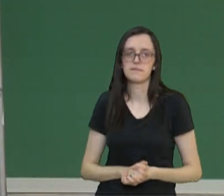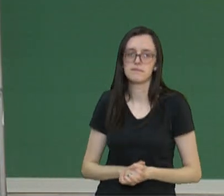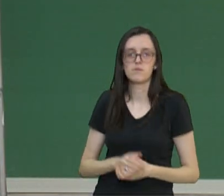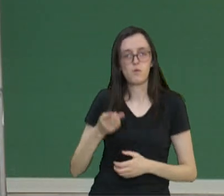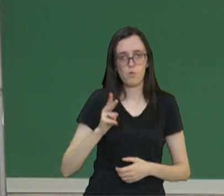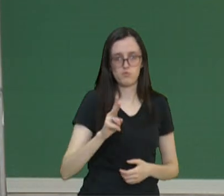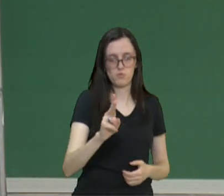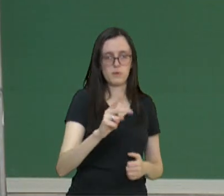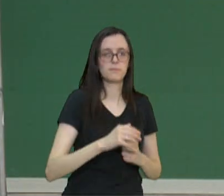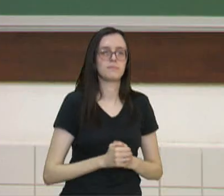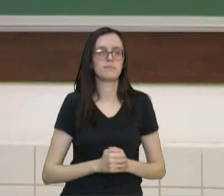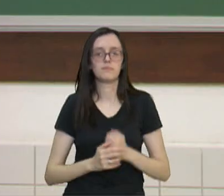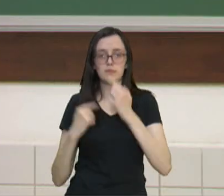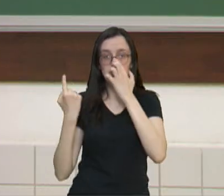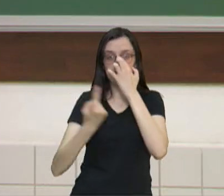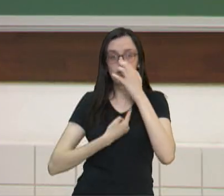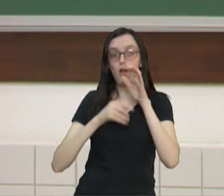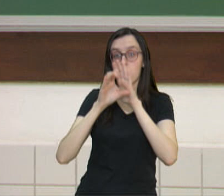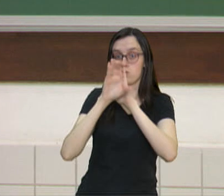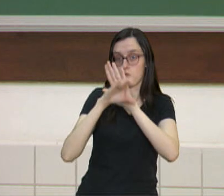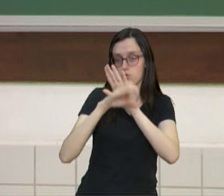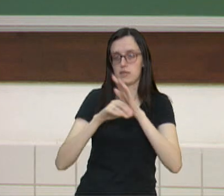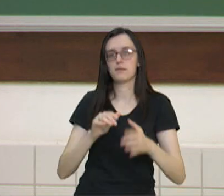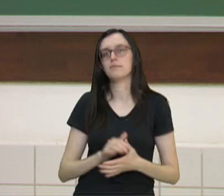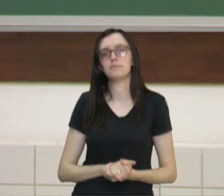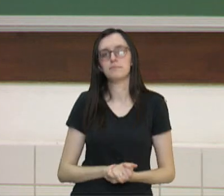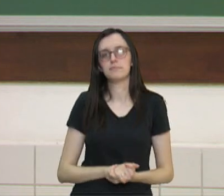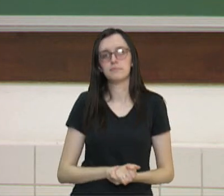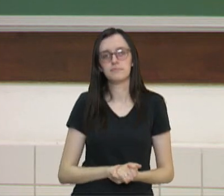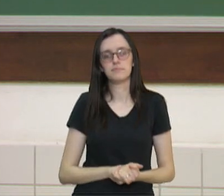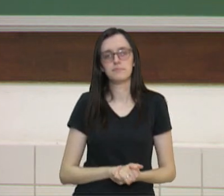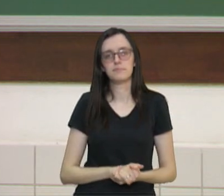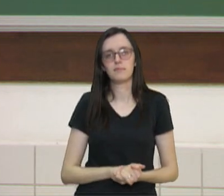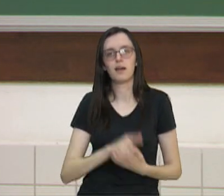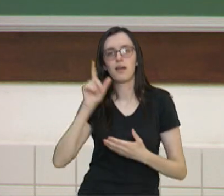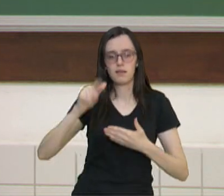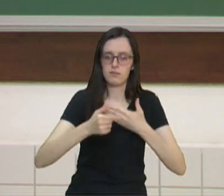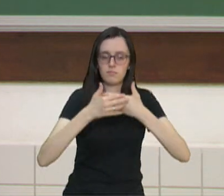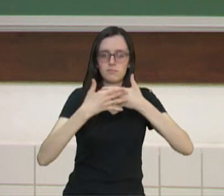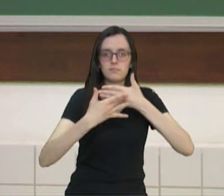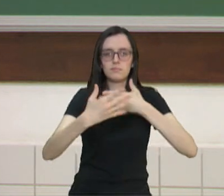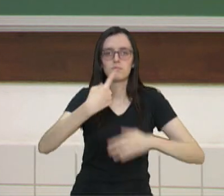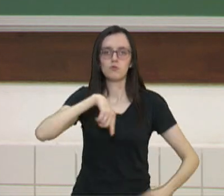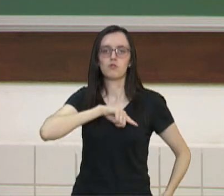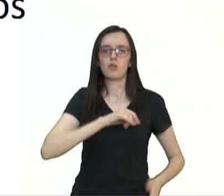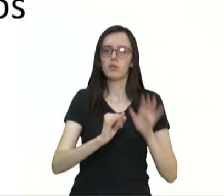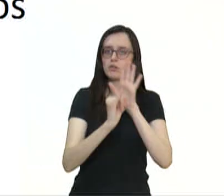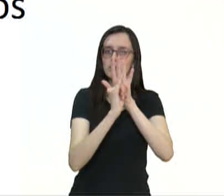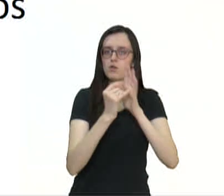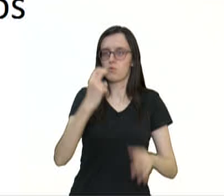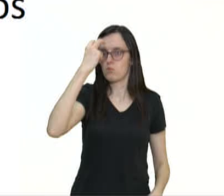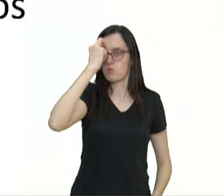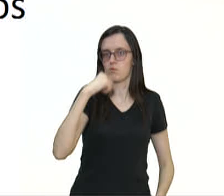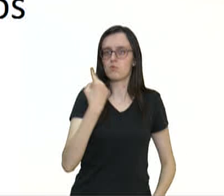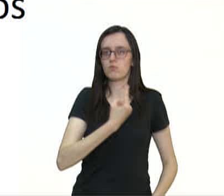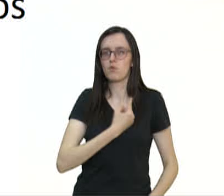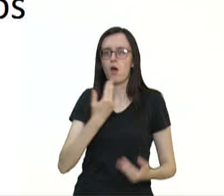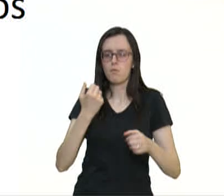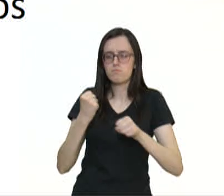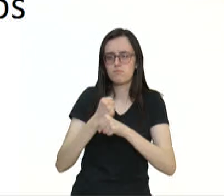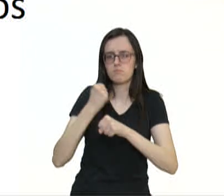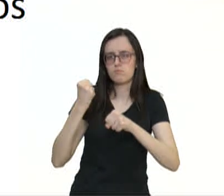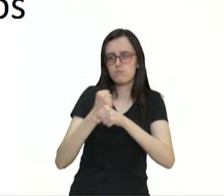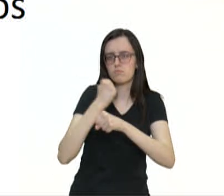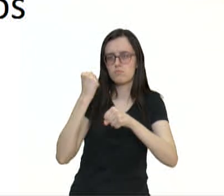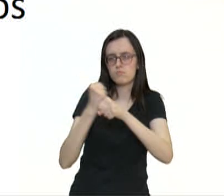Continuando então ao nosso conceito aqui, é a partir da nossa identidade cultural que construímos a ideia de